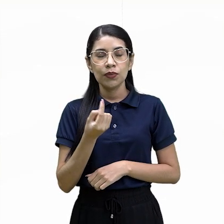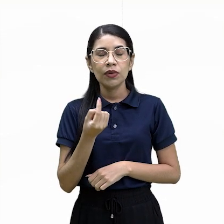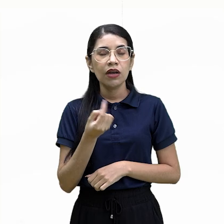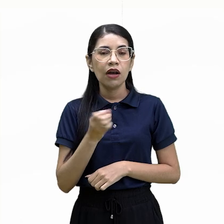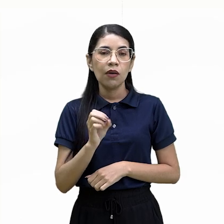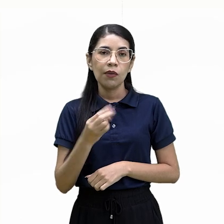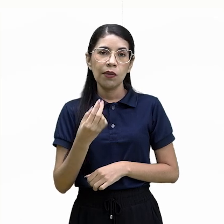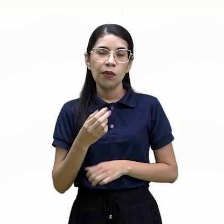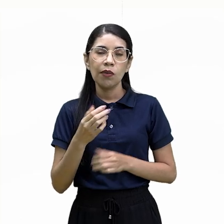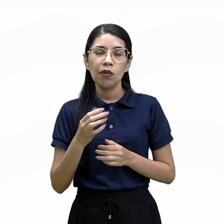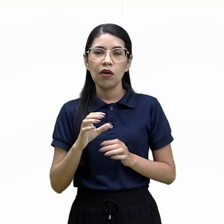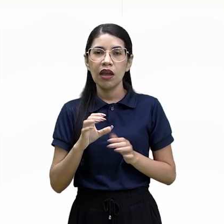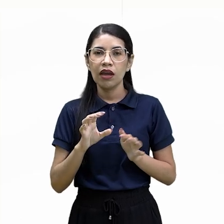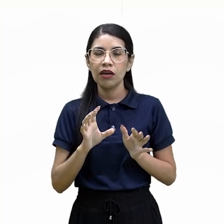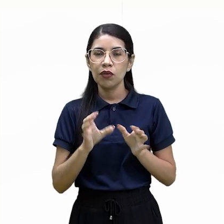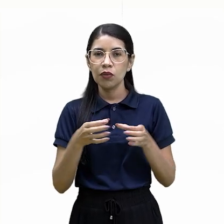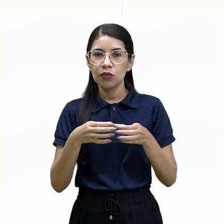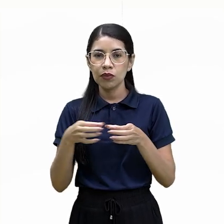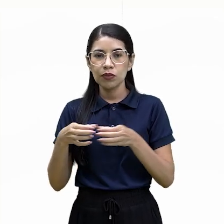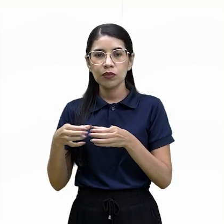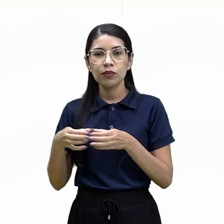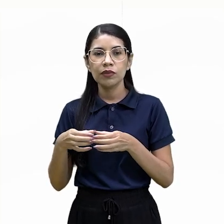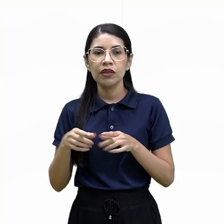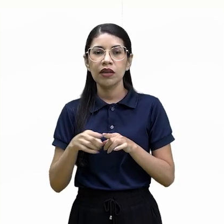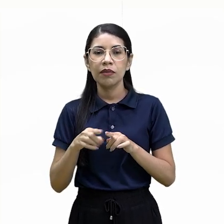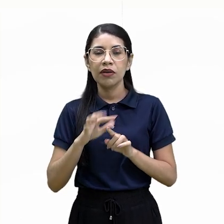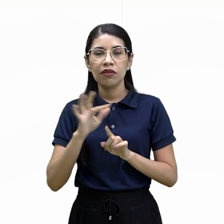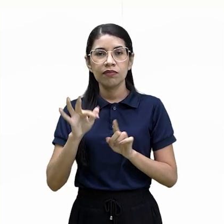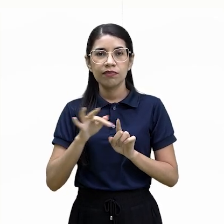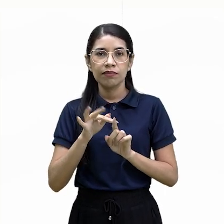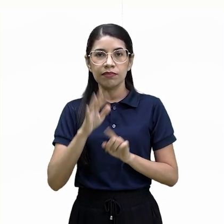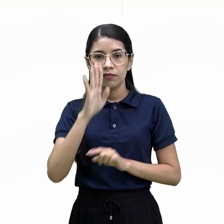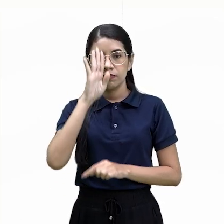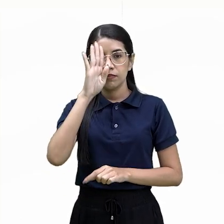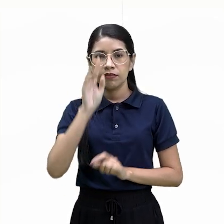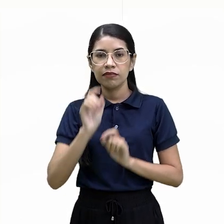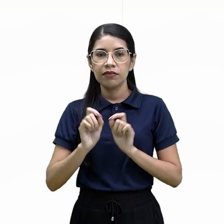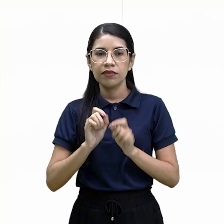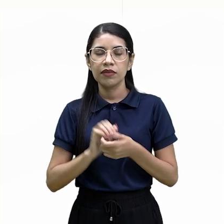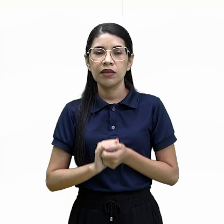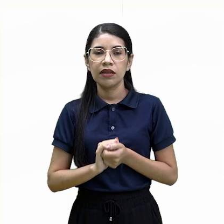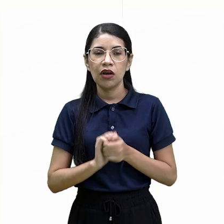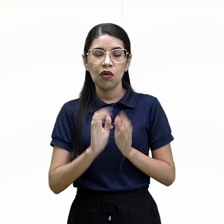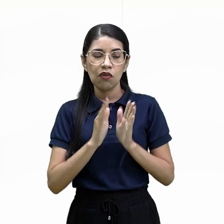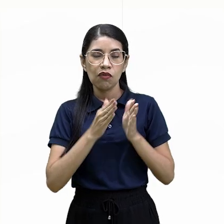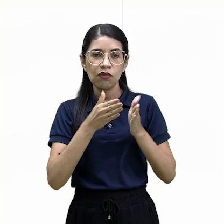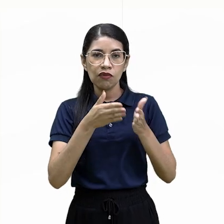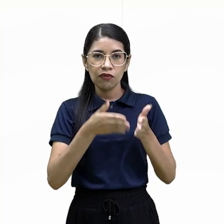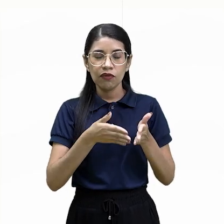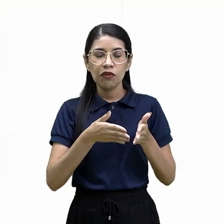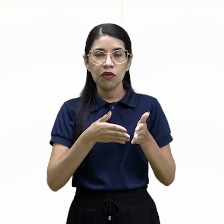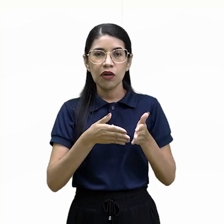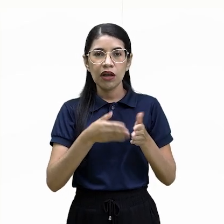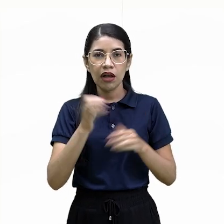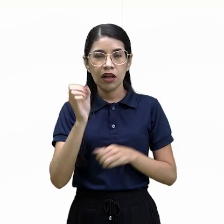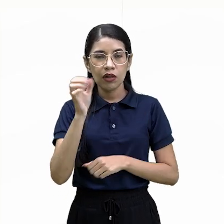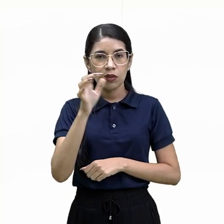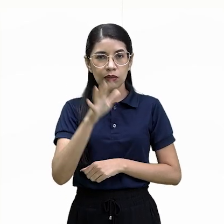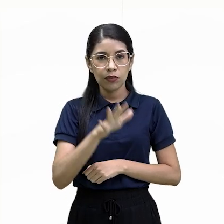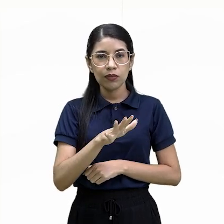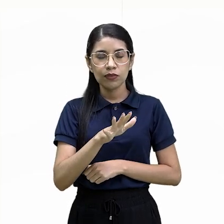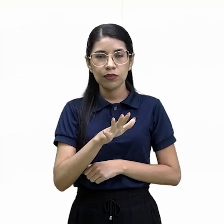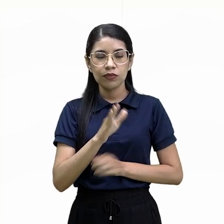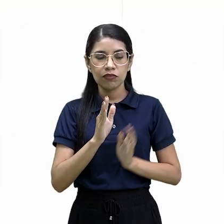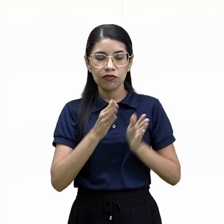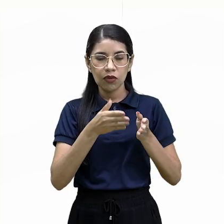ou complexos, e a sua função principal é direcionar e focar a